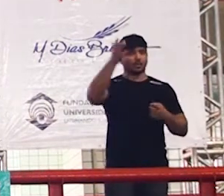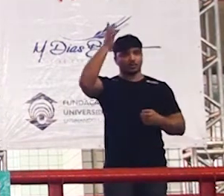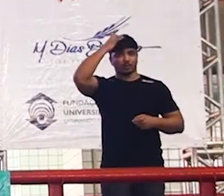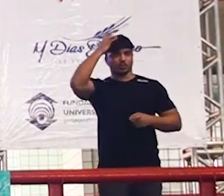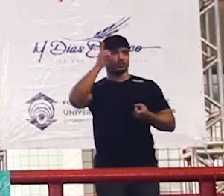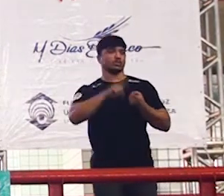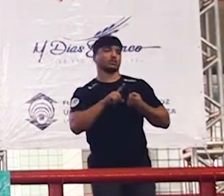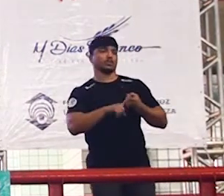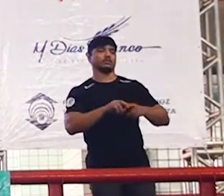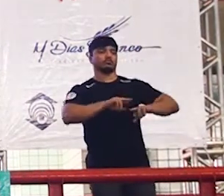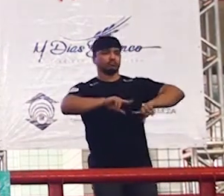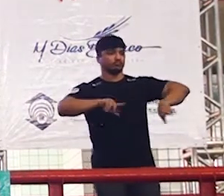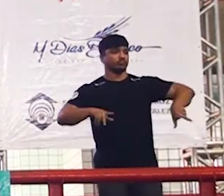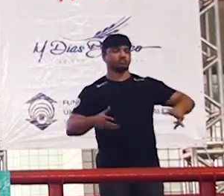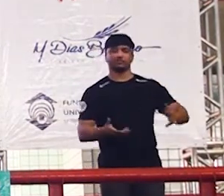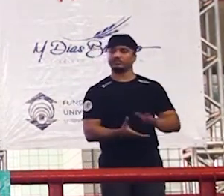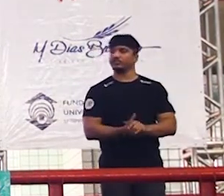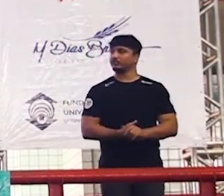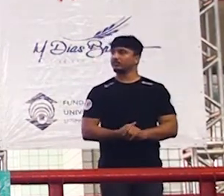irônicas.